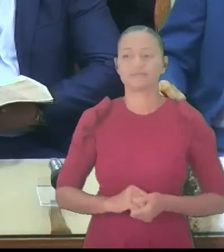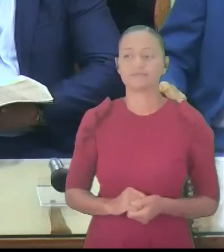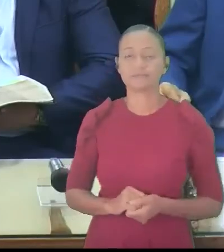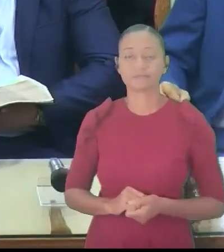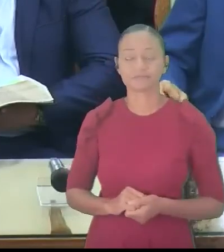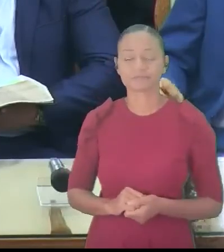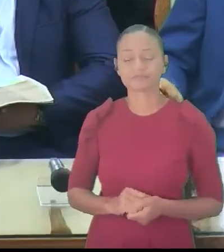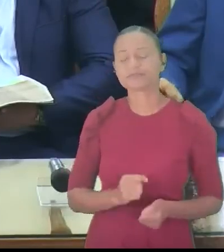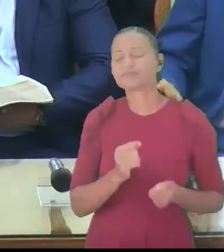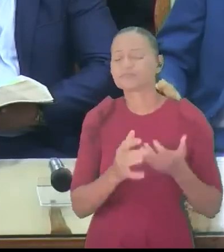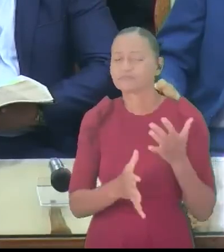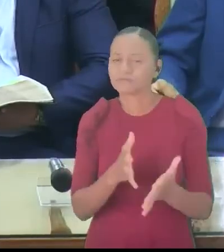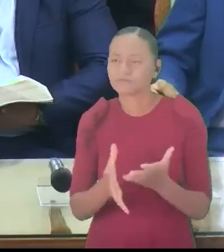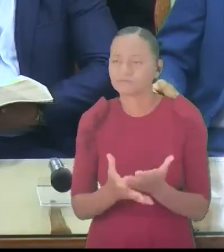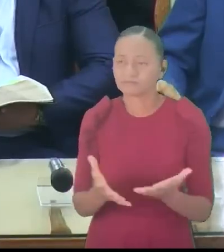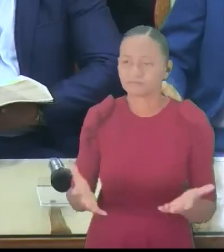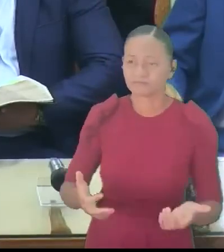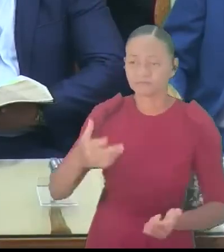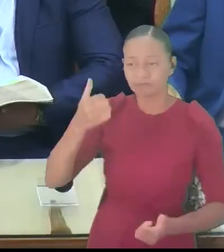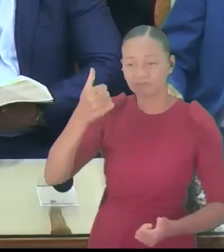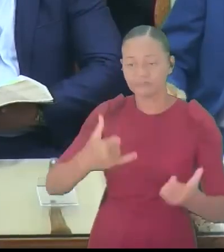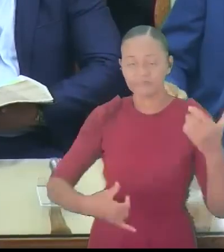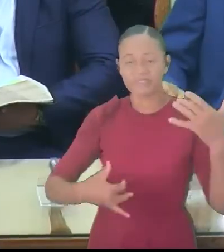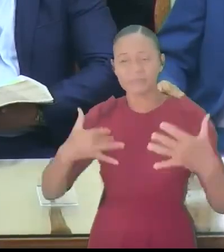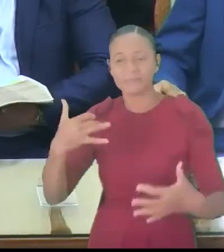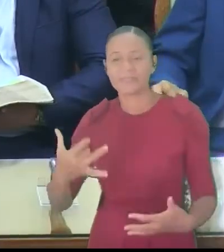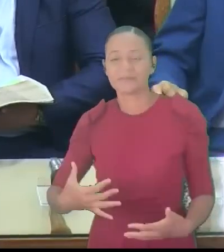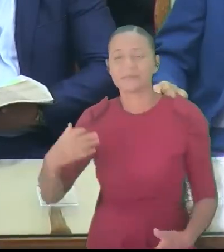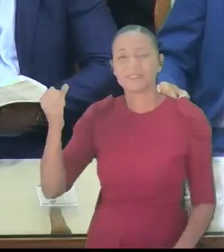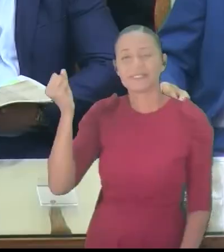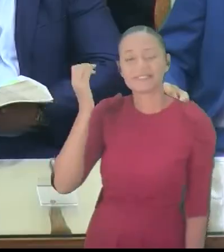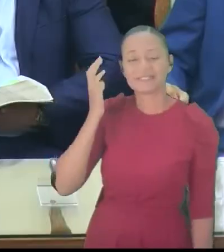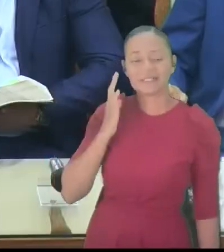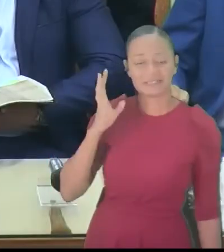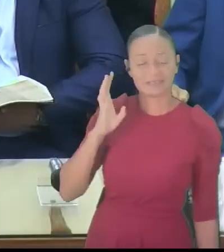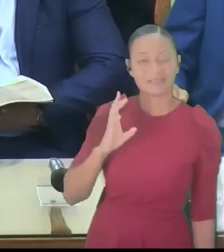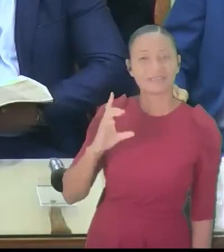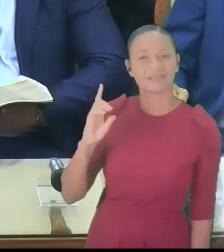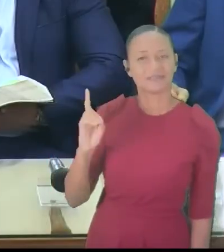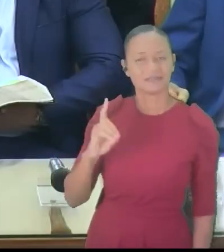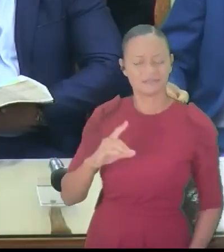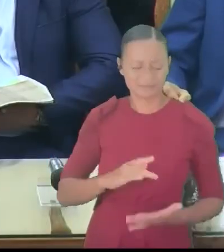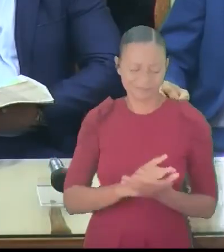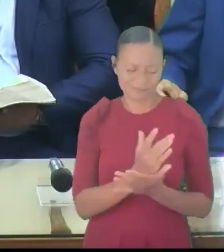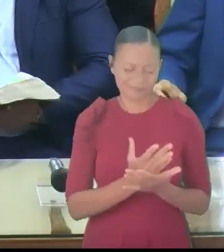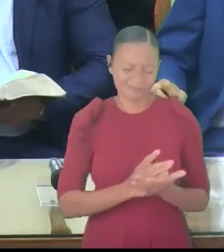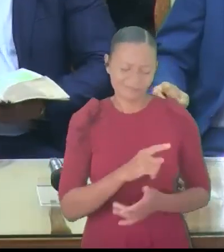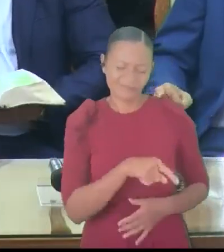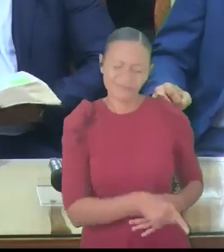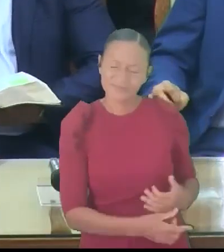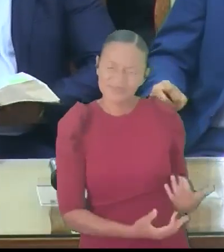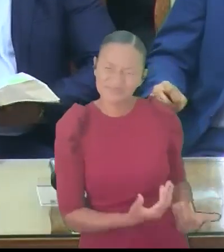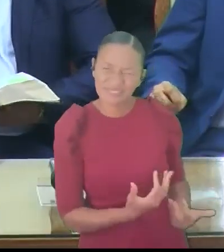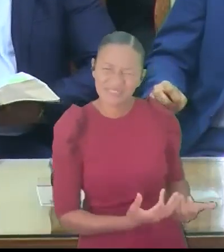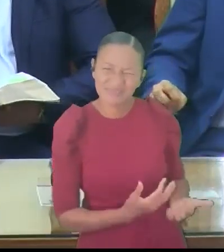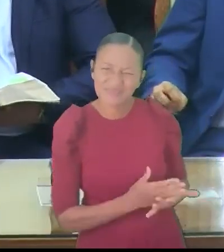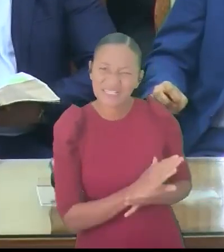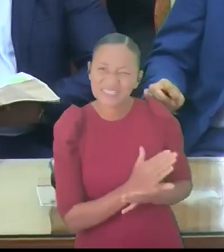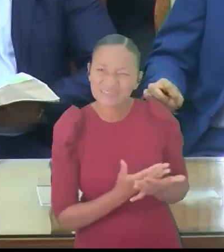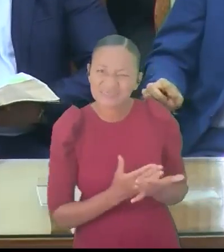Me diga uma coisa, essa explicação que foi dada aqui pela graça de Deus, incomoda o inferno? Me